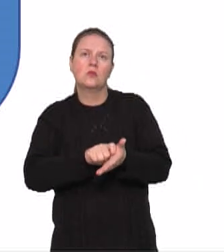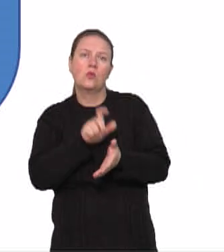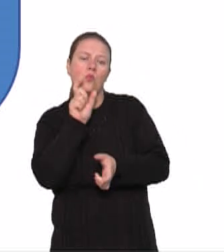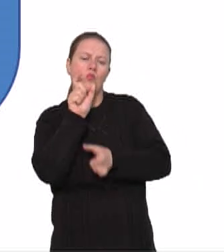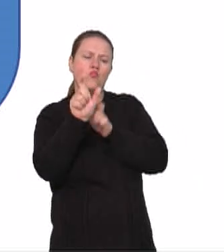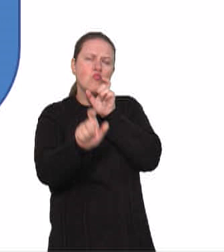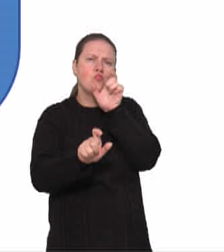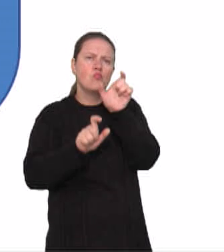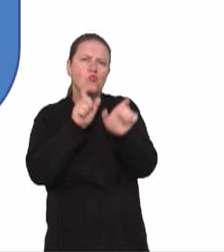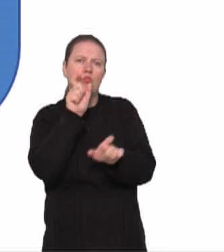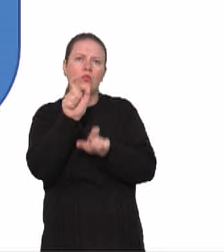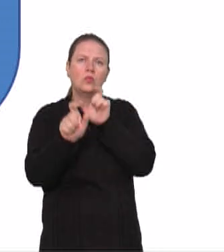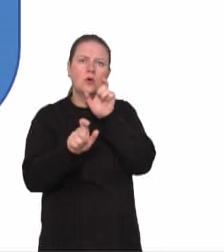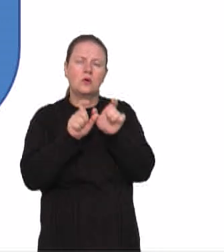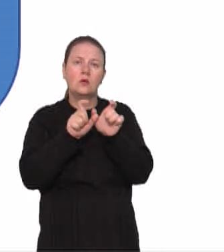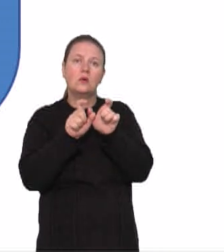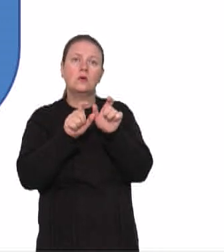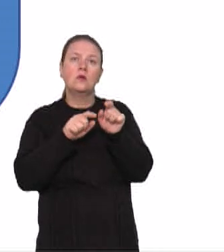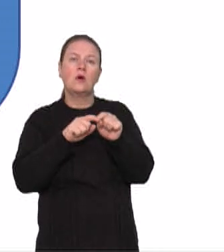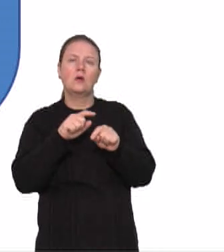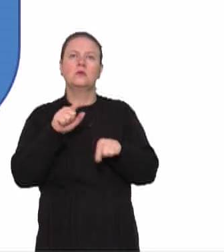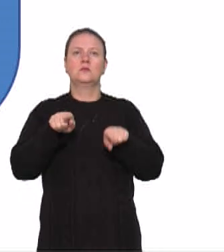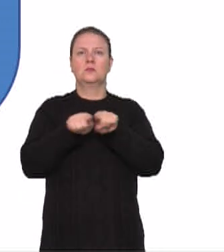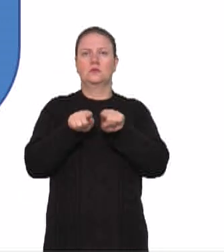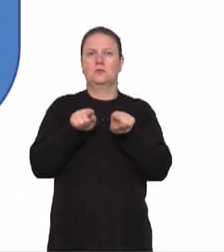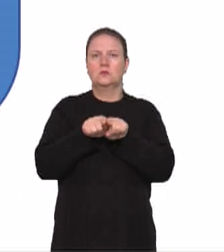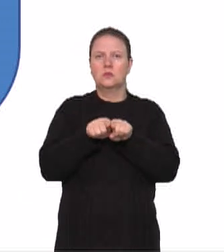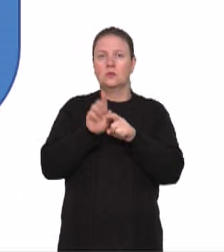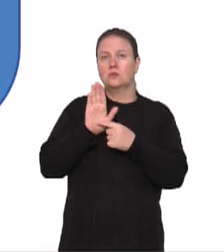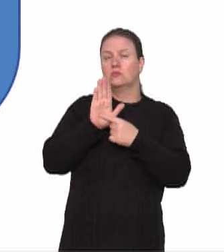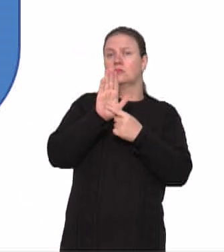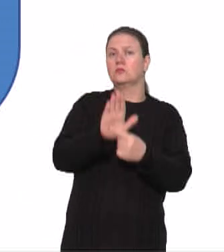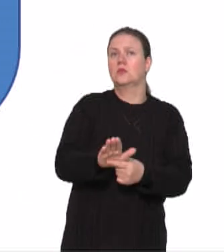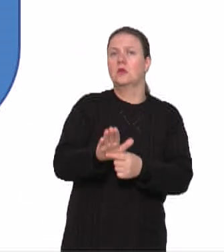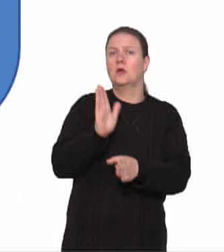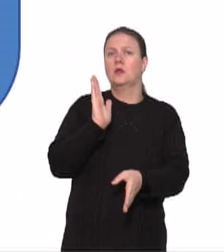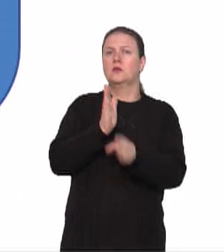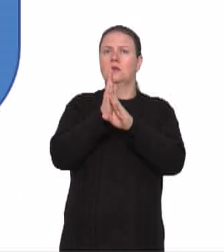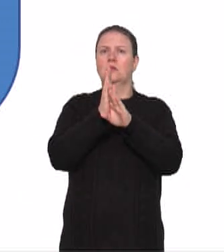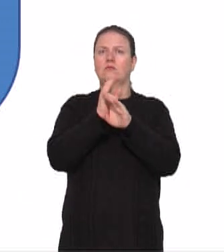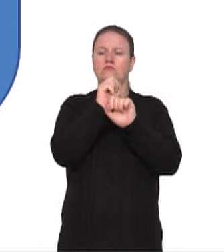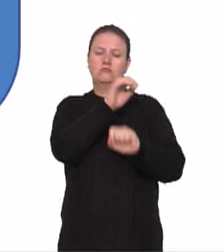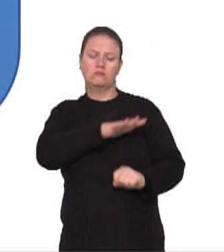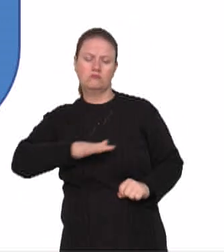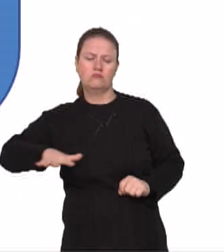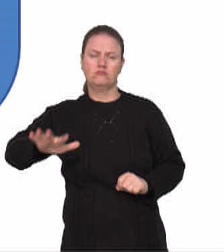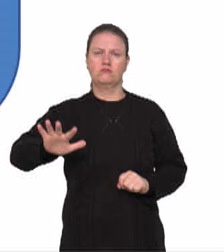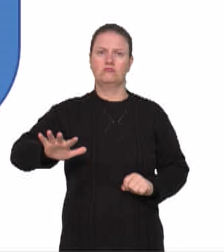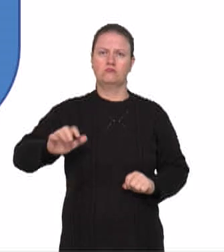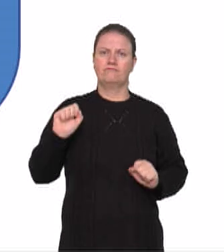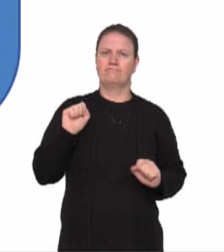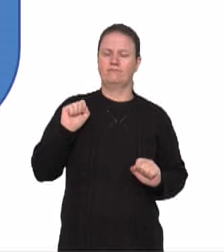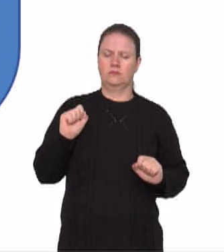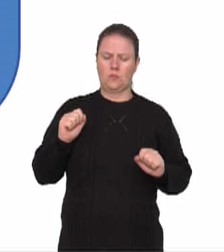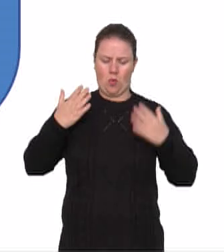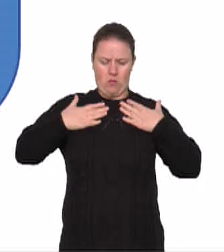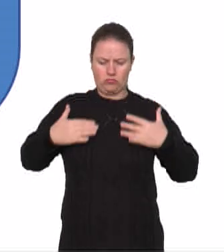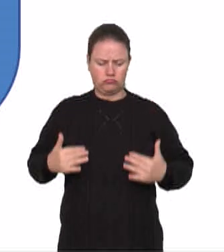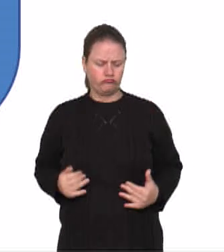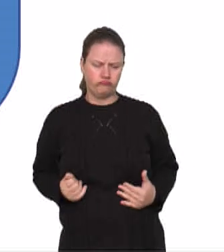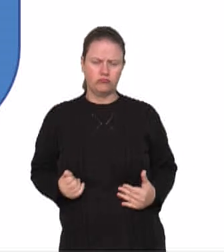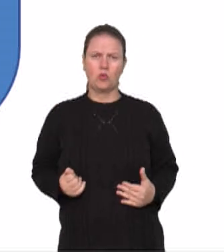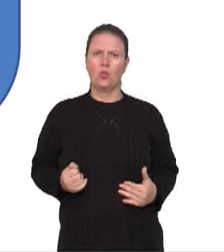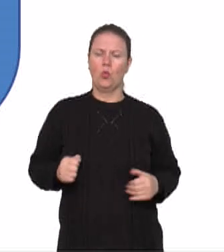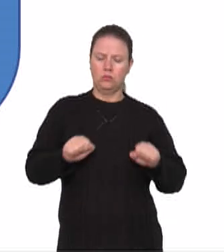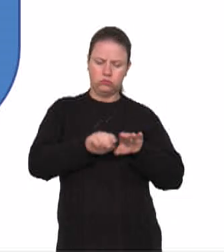nos discursos diretos, vão fazer essa representação por meio de cenas, de ações, né, geralmente dramatizado